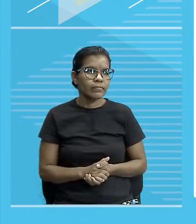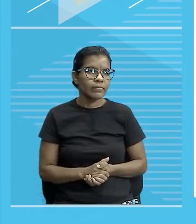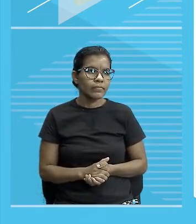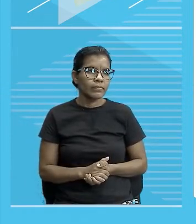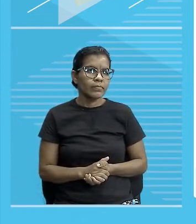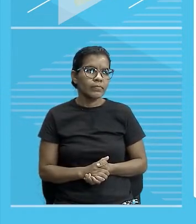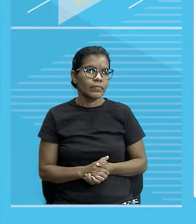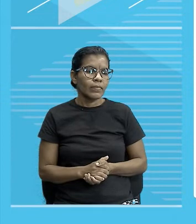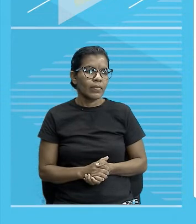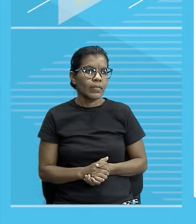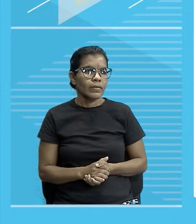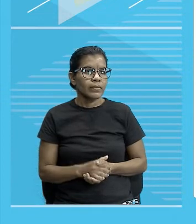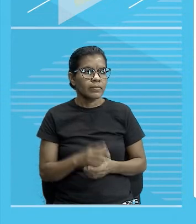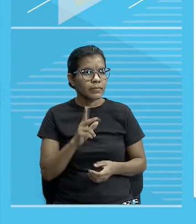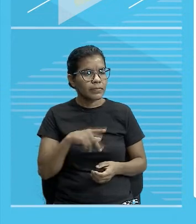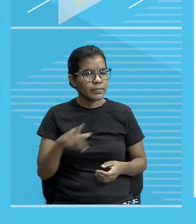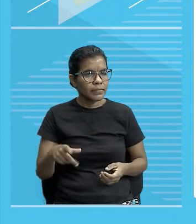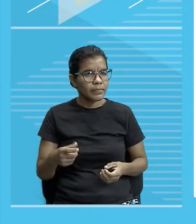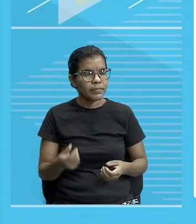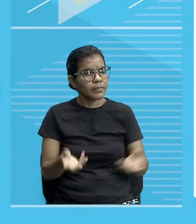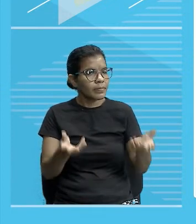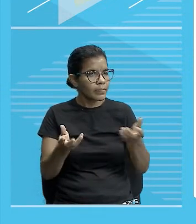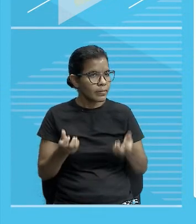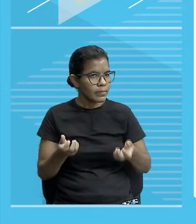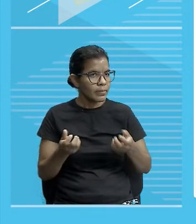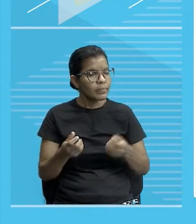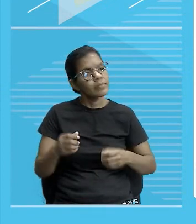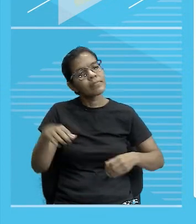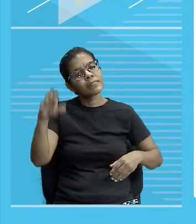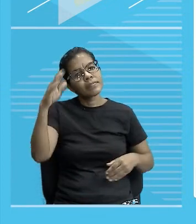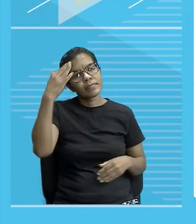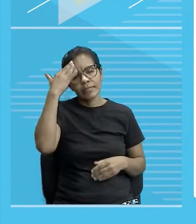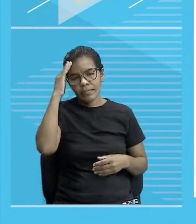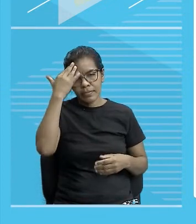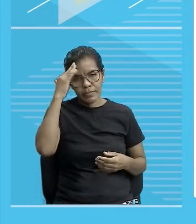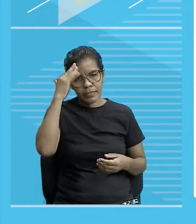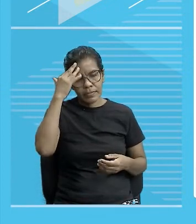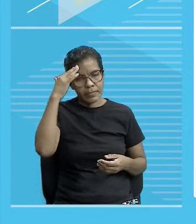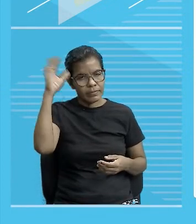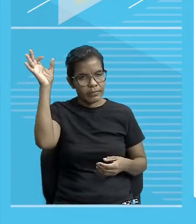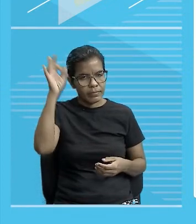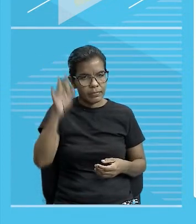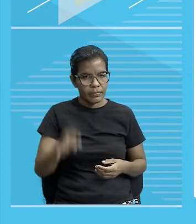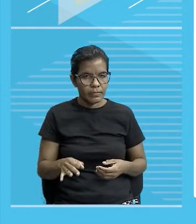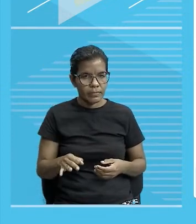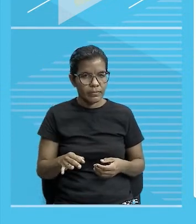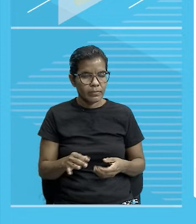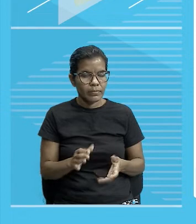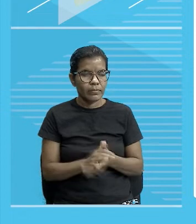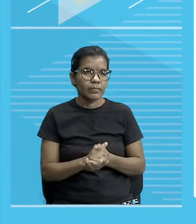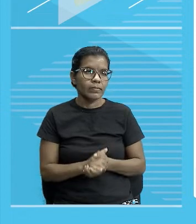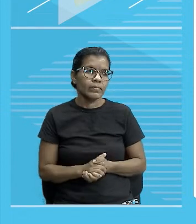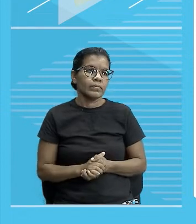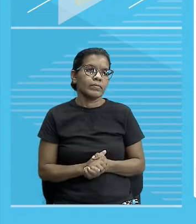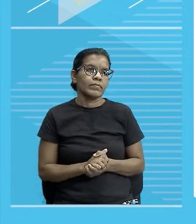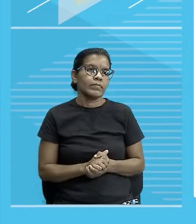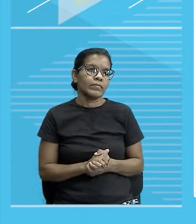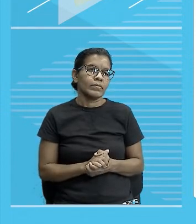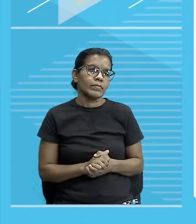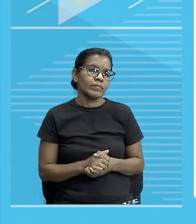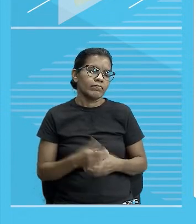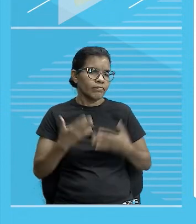quero saber se vocês conseguiram compreender de maneira correta de maneira